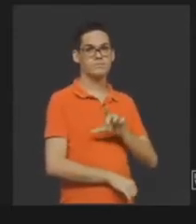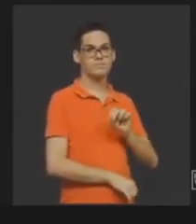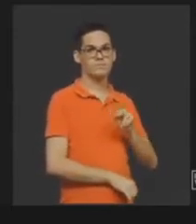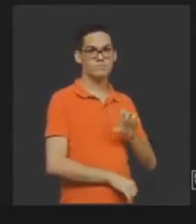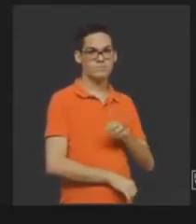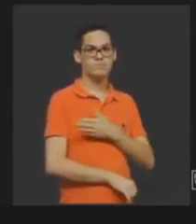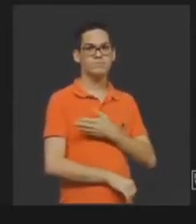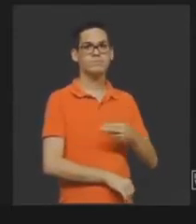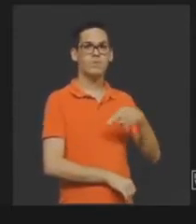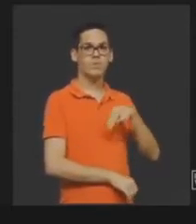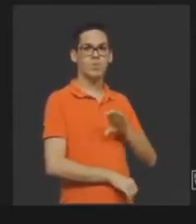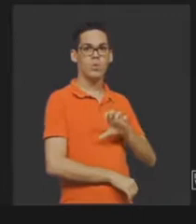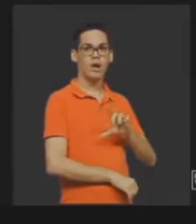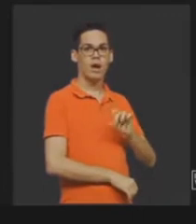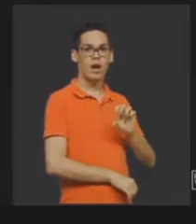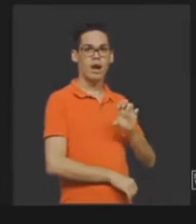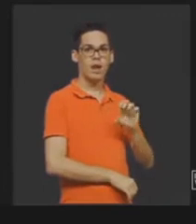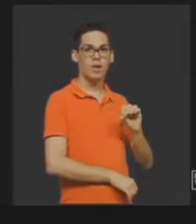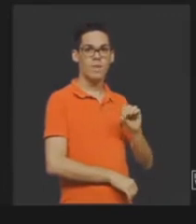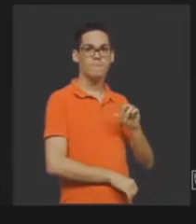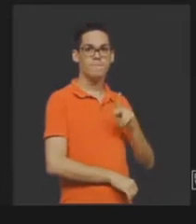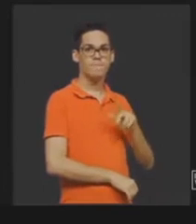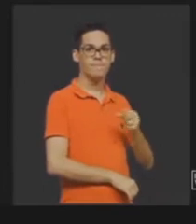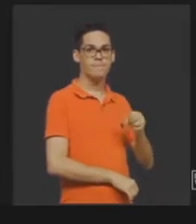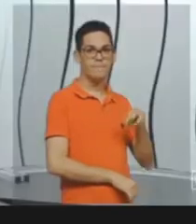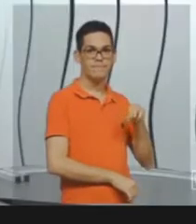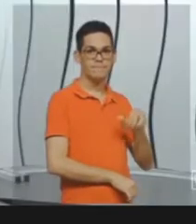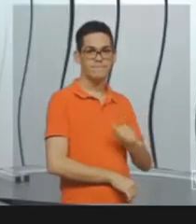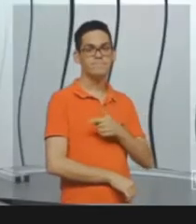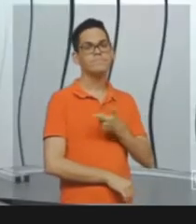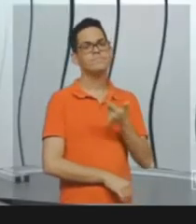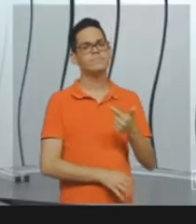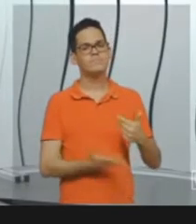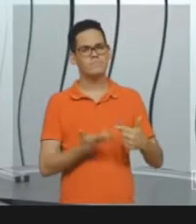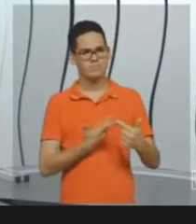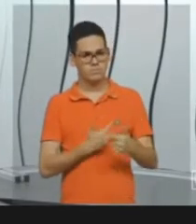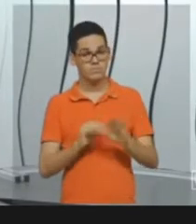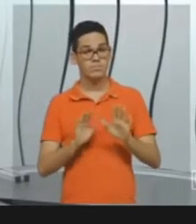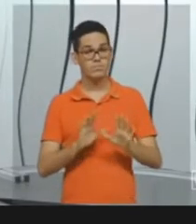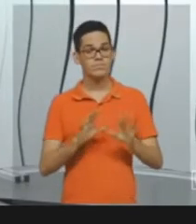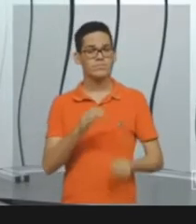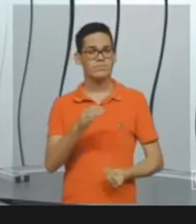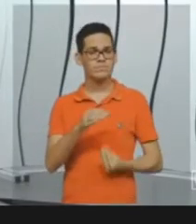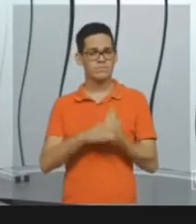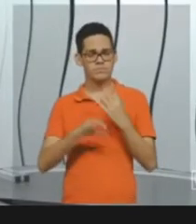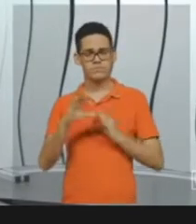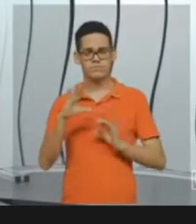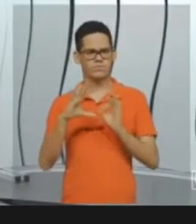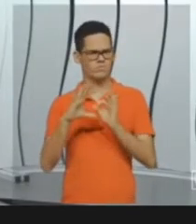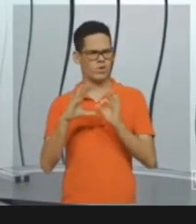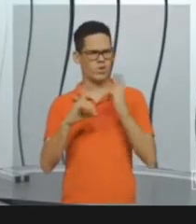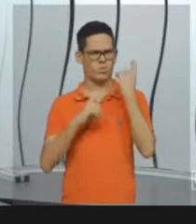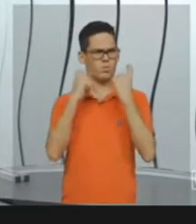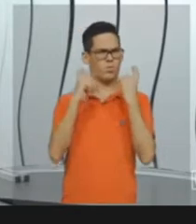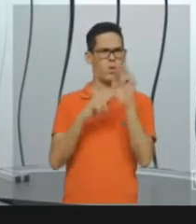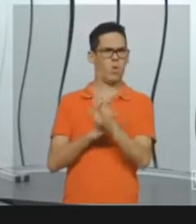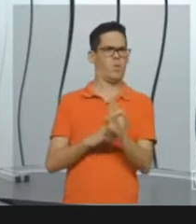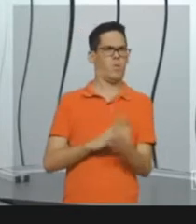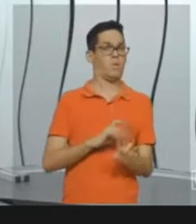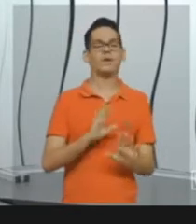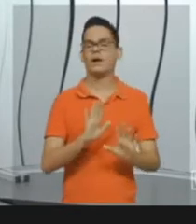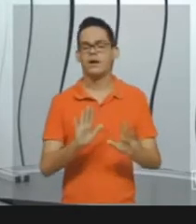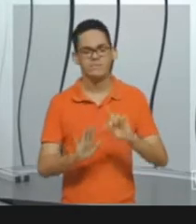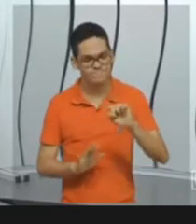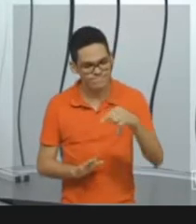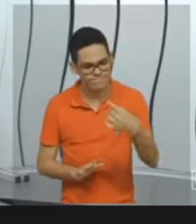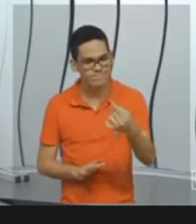o material genético. Bom, essa constituição do núcleo, não se preocupe. Logo eu vou